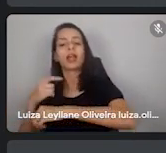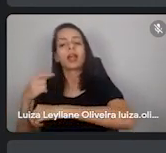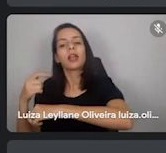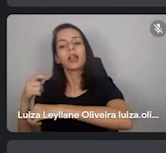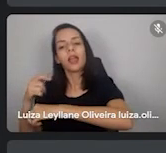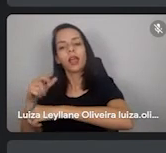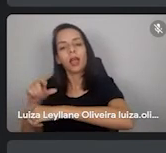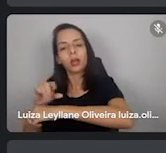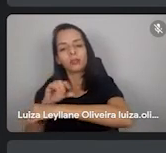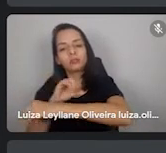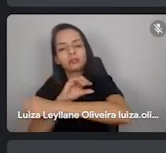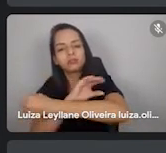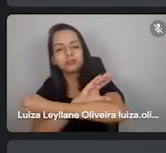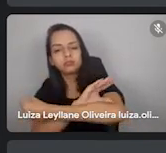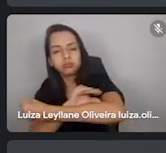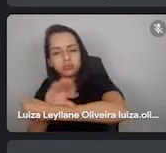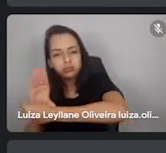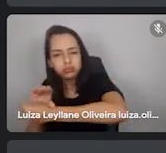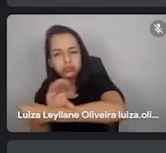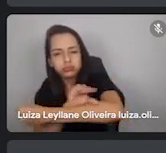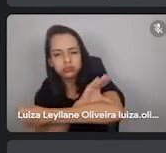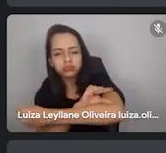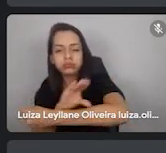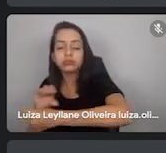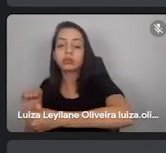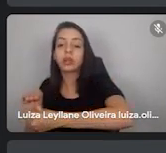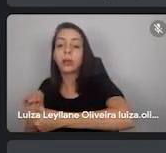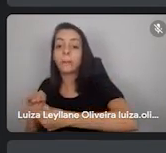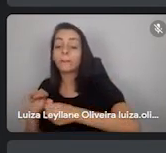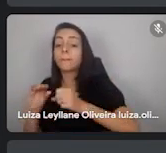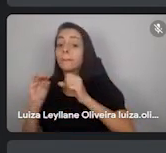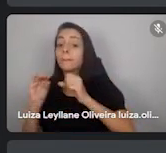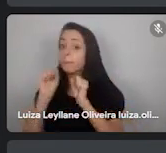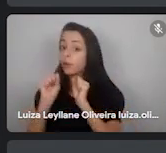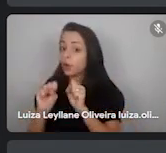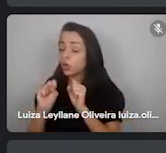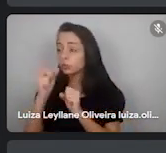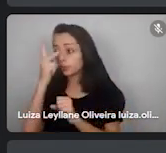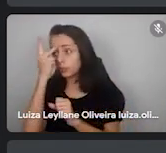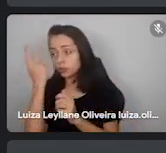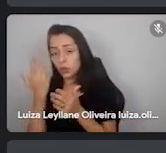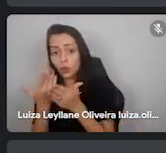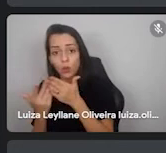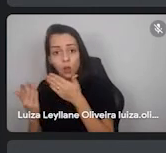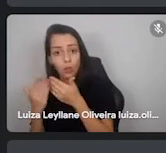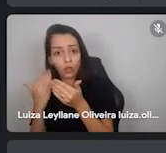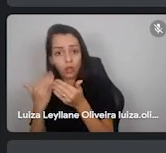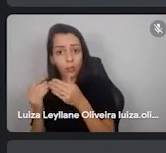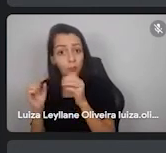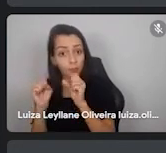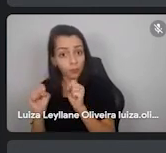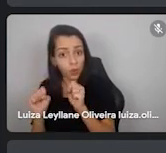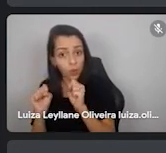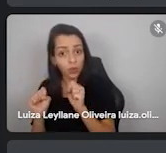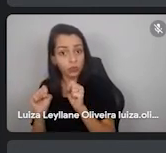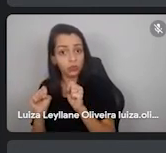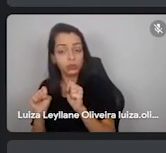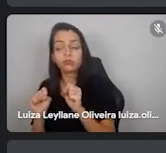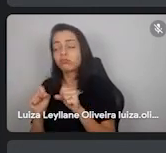conservação, adequados para a operação, podem ser realizados por qualquer pessoa não advertida.